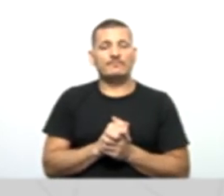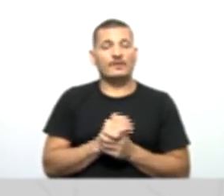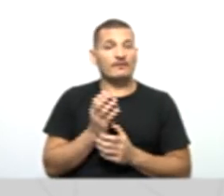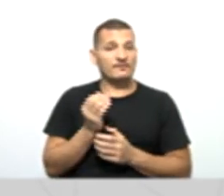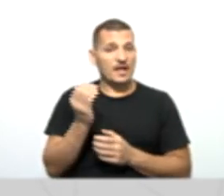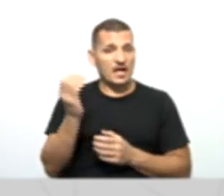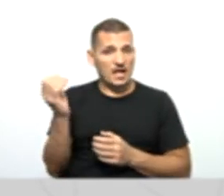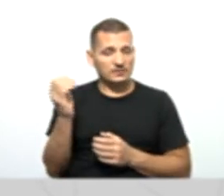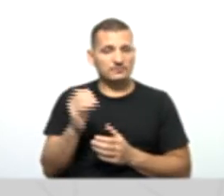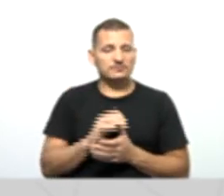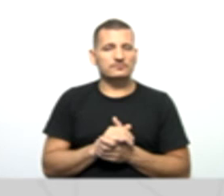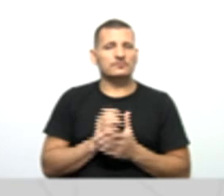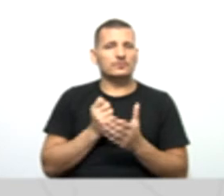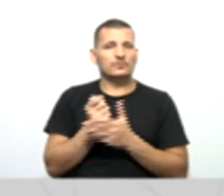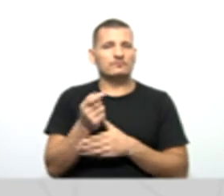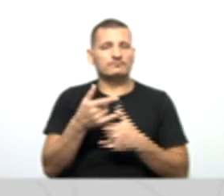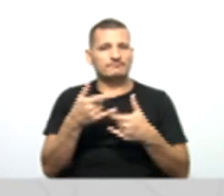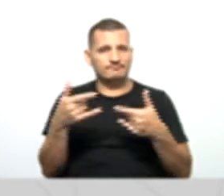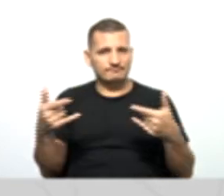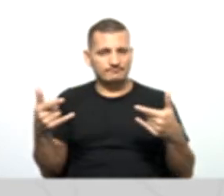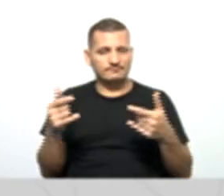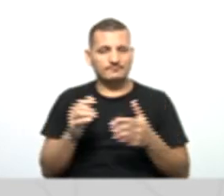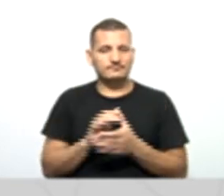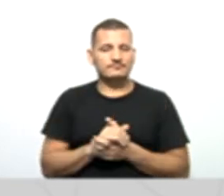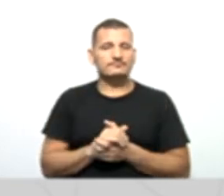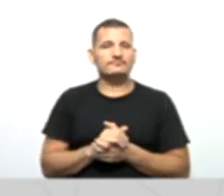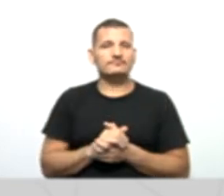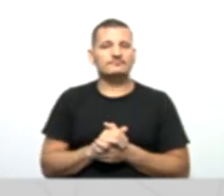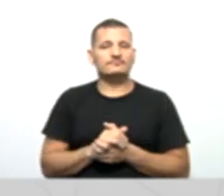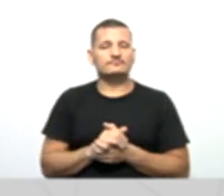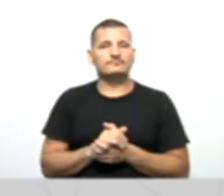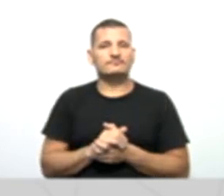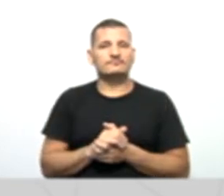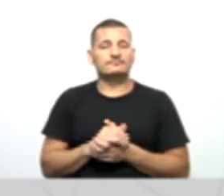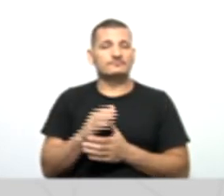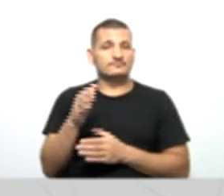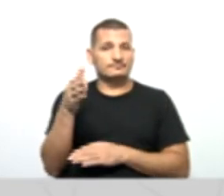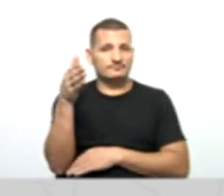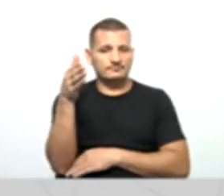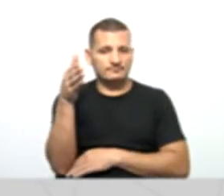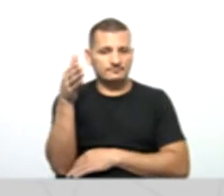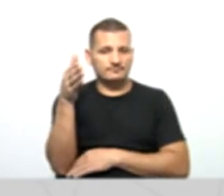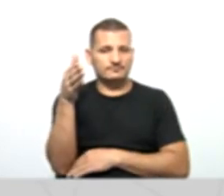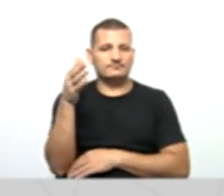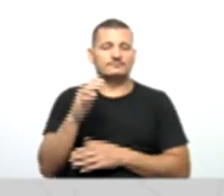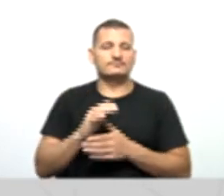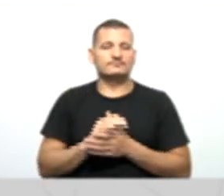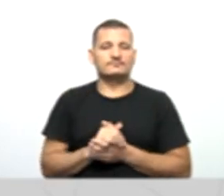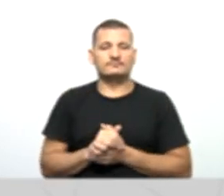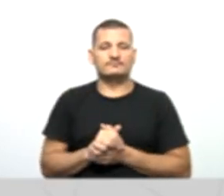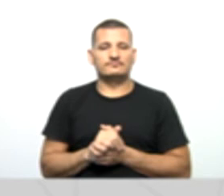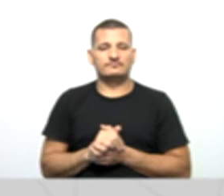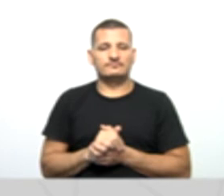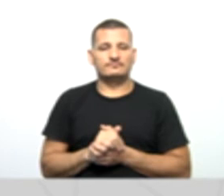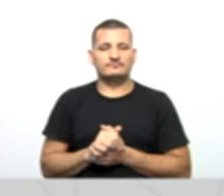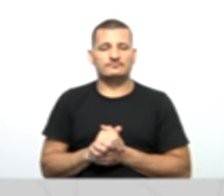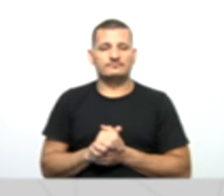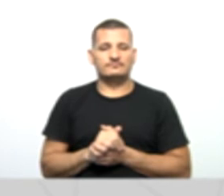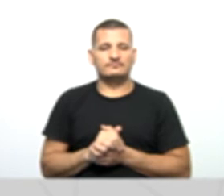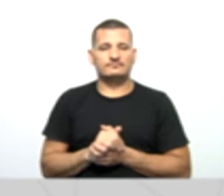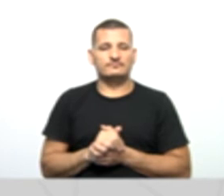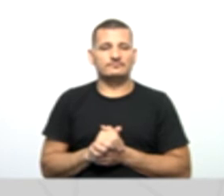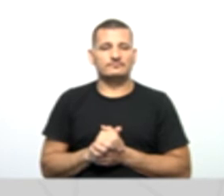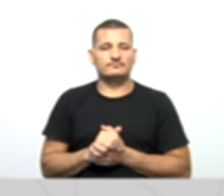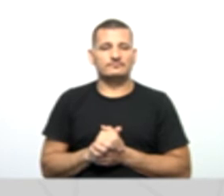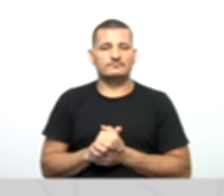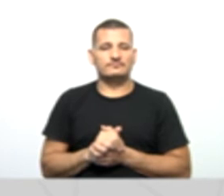aquisição de passagens, reserva de hospedagens, são as minhas macroatividades. Dentro dessas macroatividades,